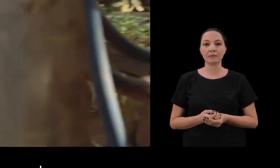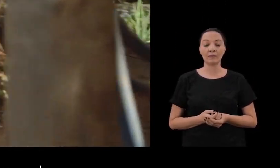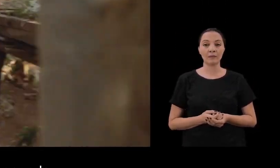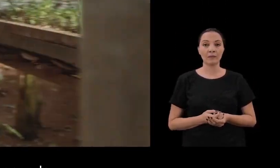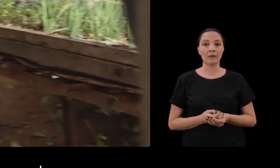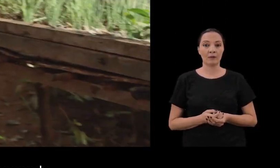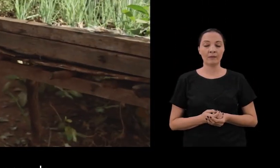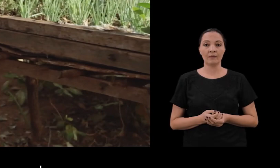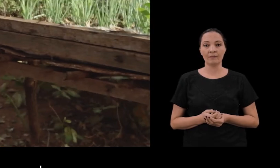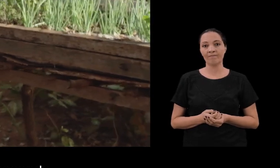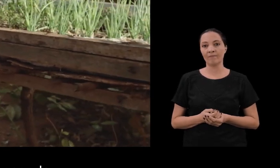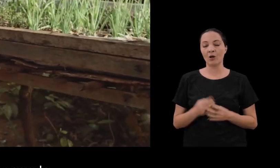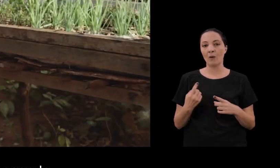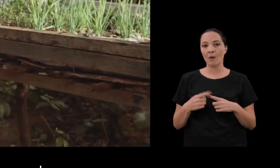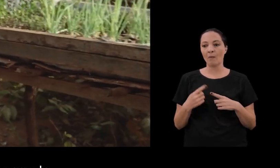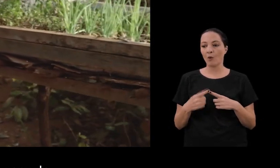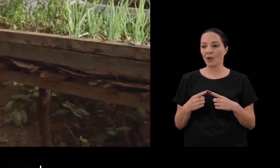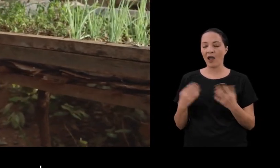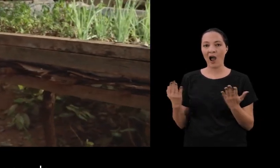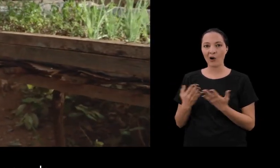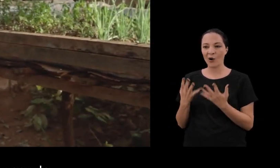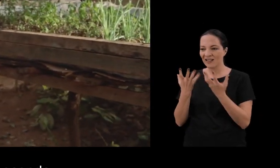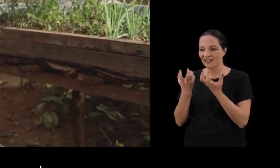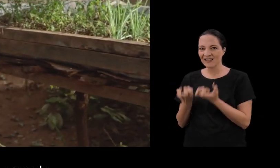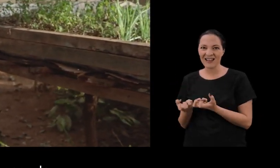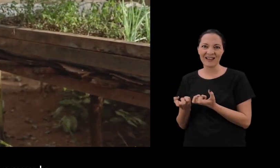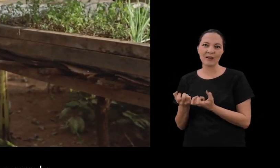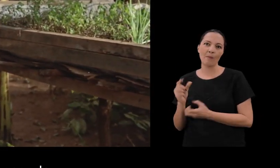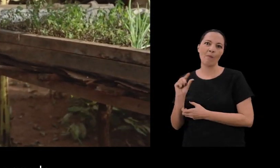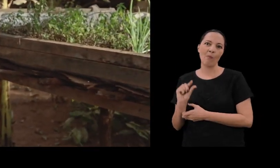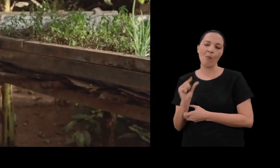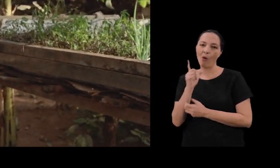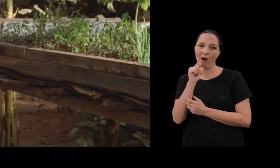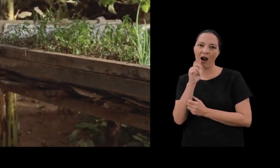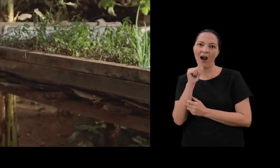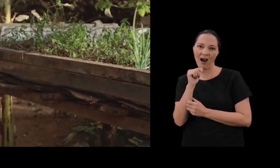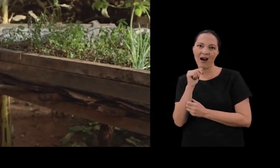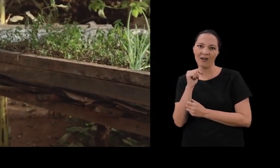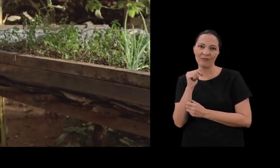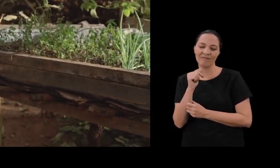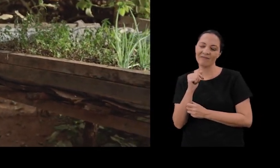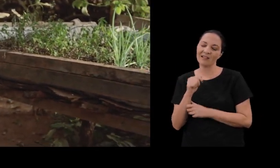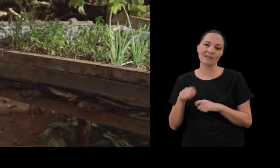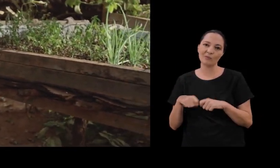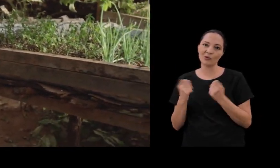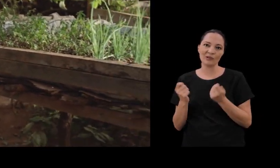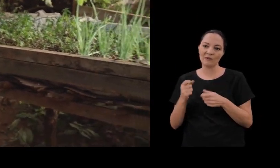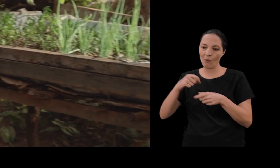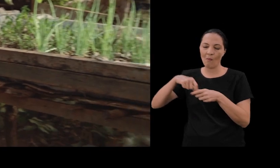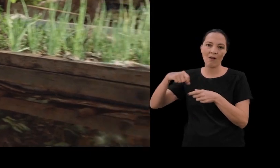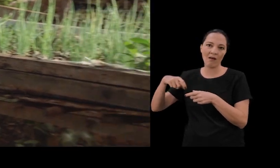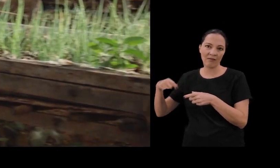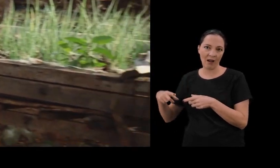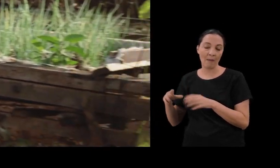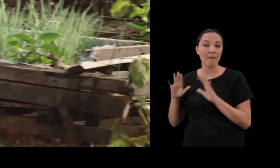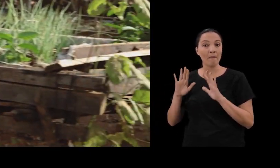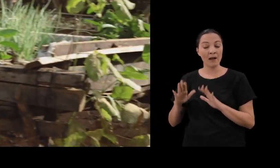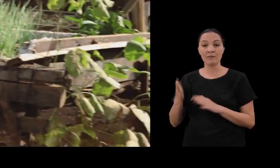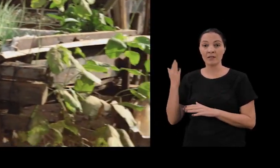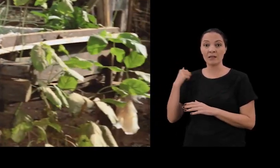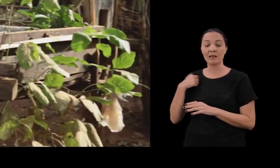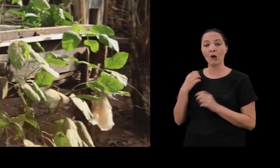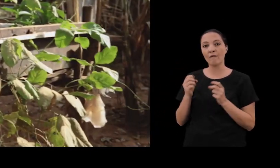Como os poços estão secando, não tem mais como plantar. Mas aí eu